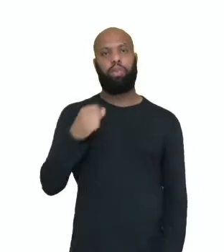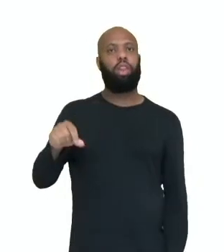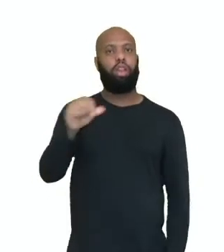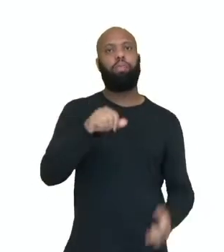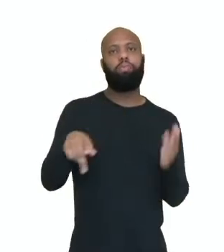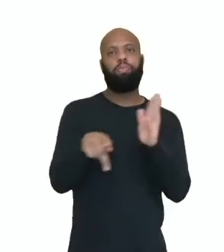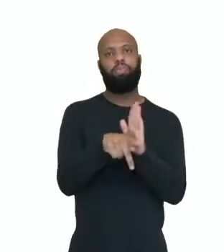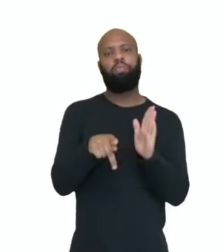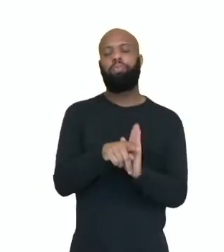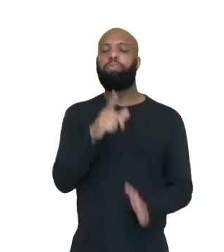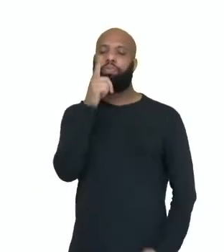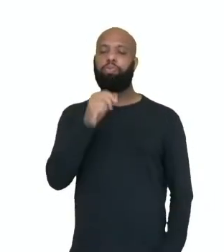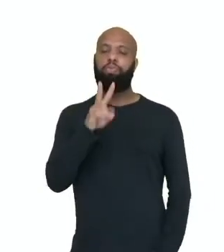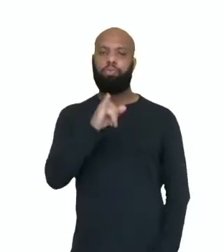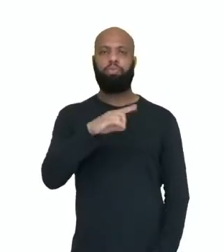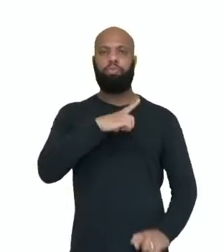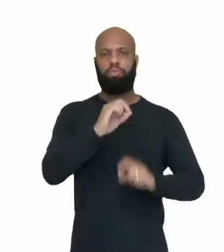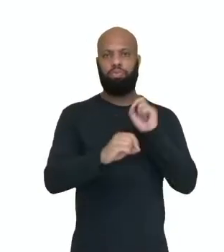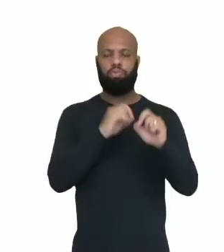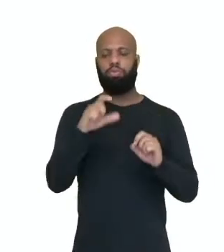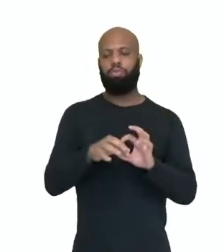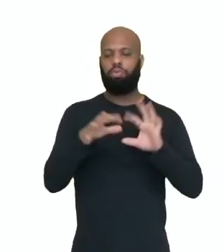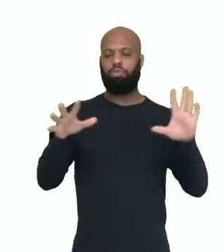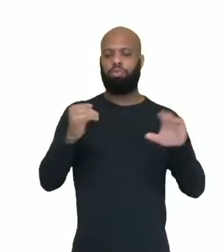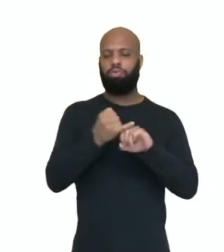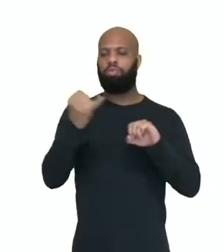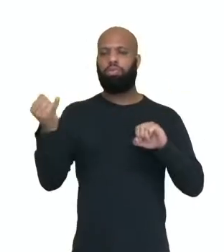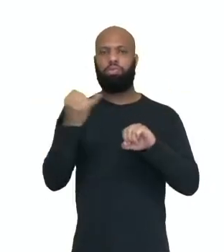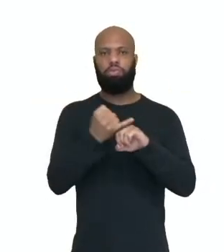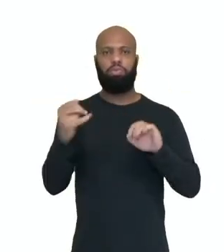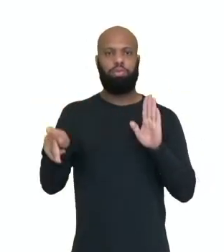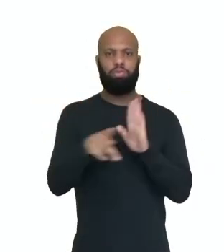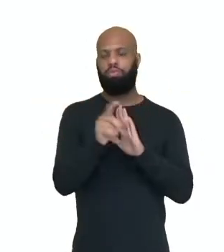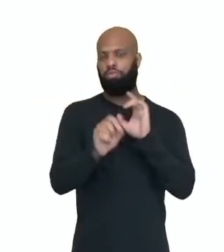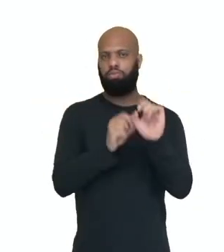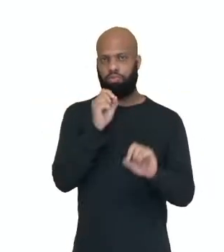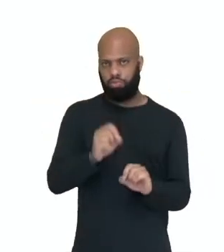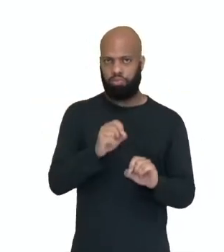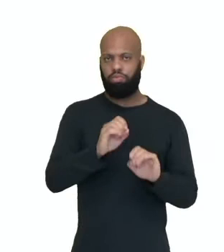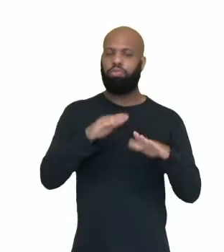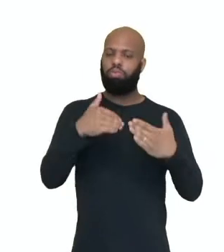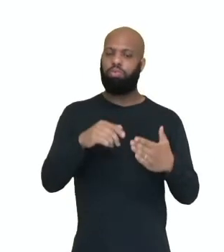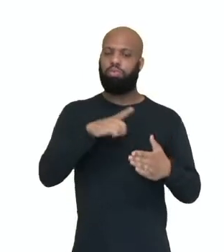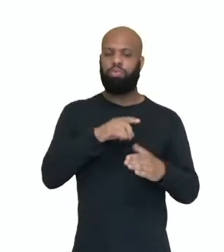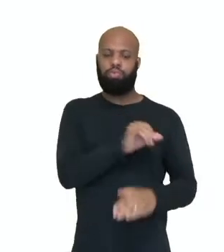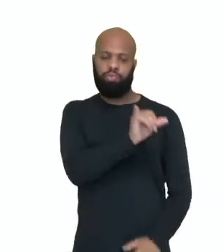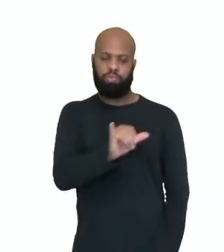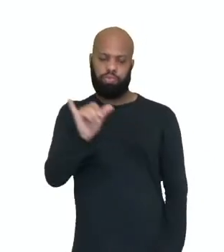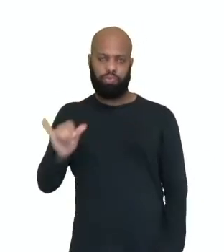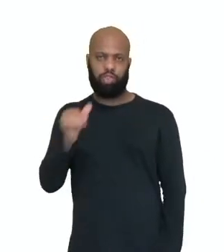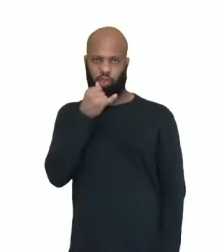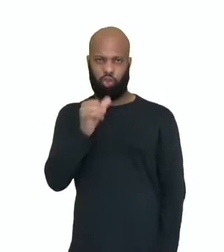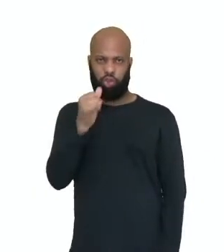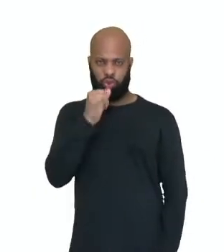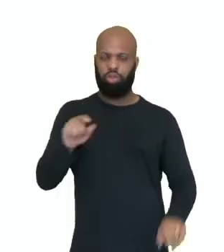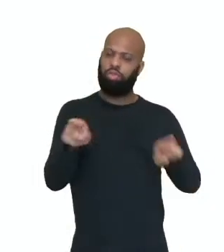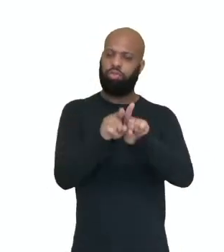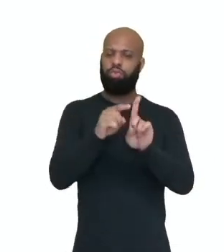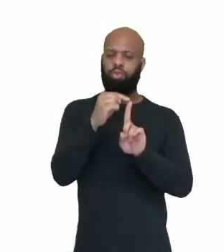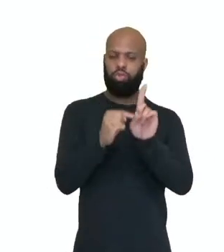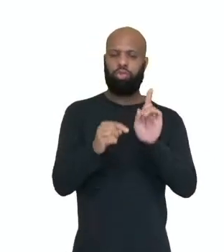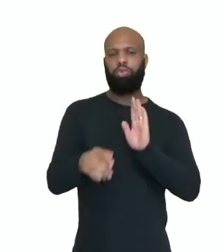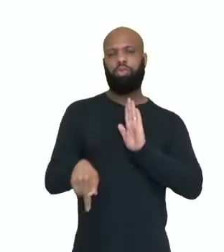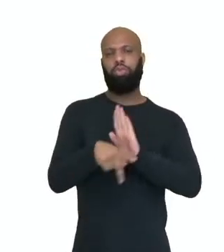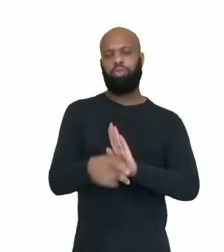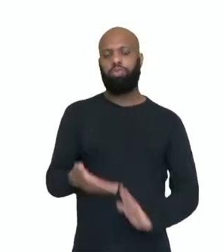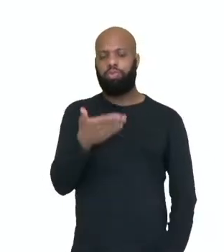água, possibilitando a liberação de íons pelo composto iônico e assim a passagem de corrente elétrica. E ainda, nesse tipo de